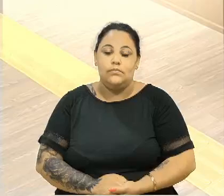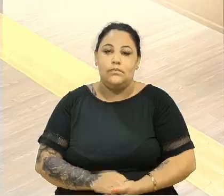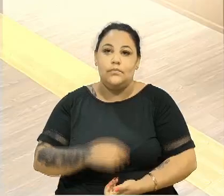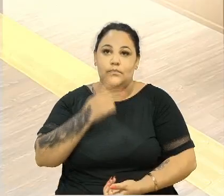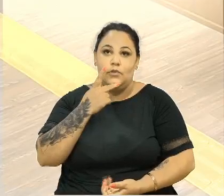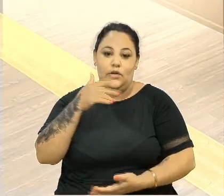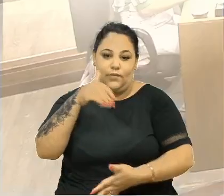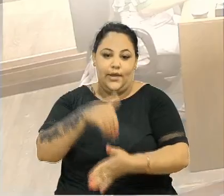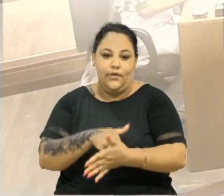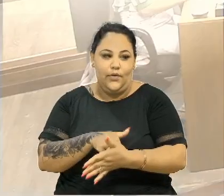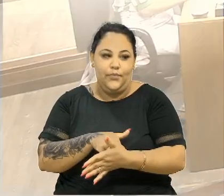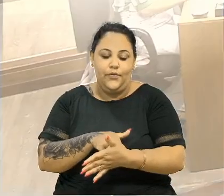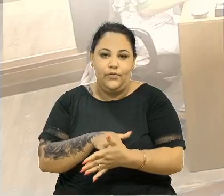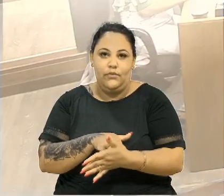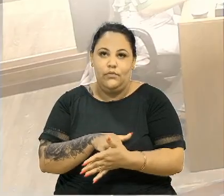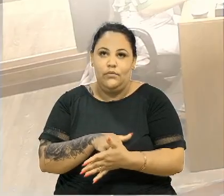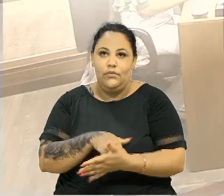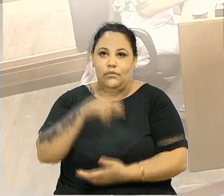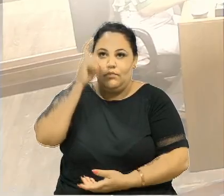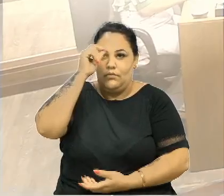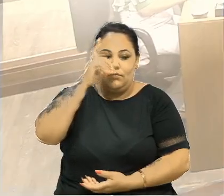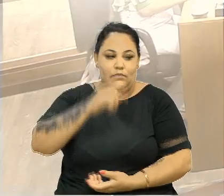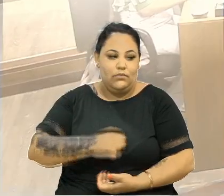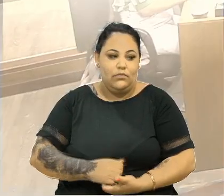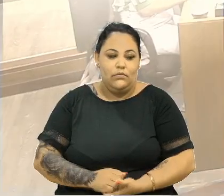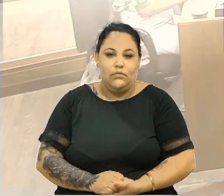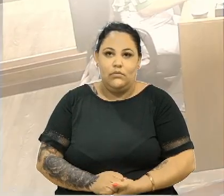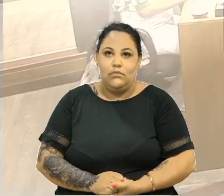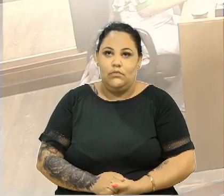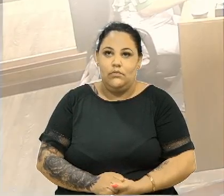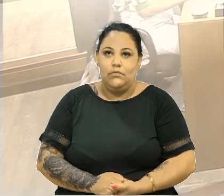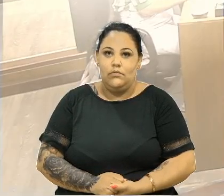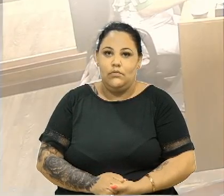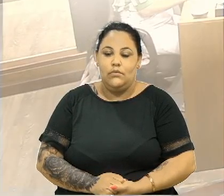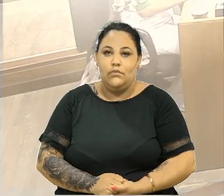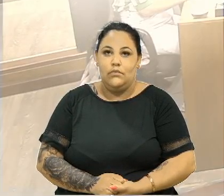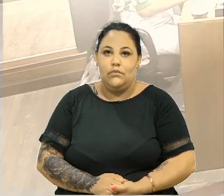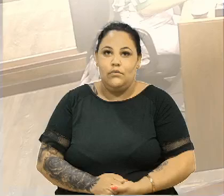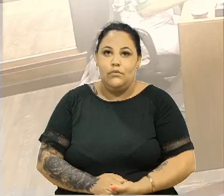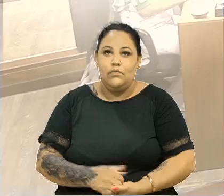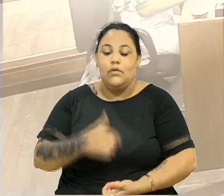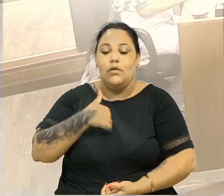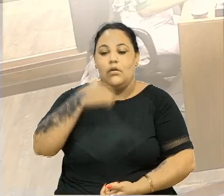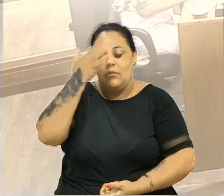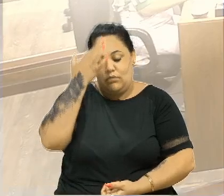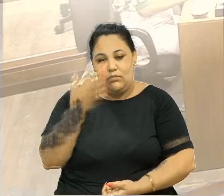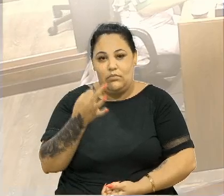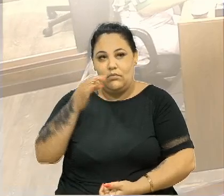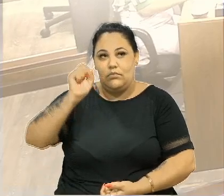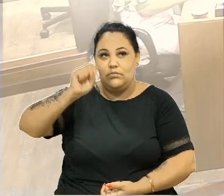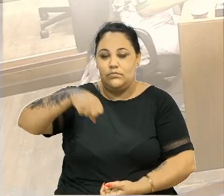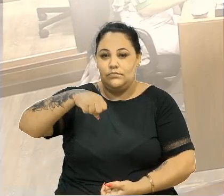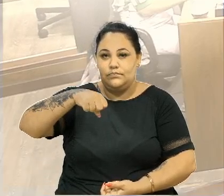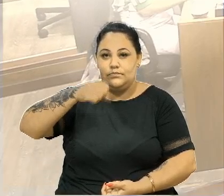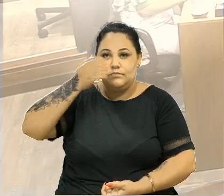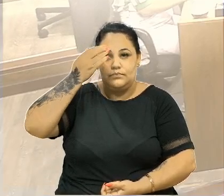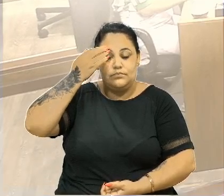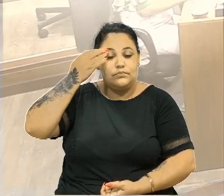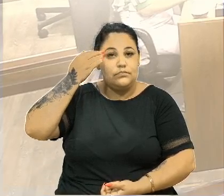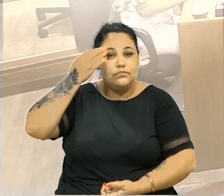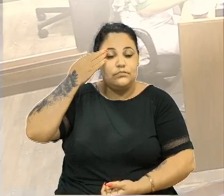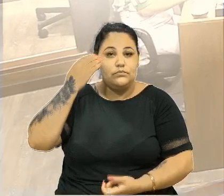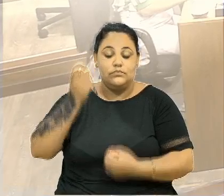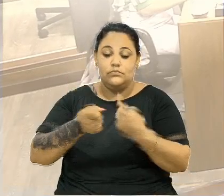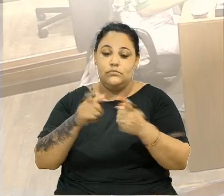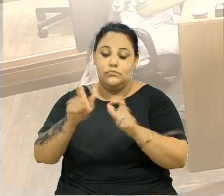Vereador Scalco. Senhor presidente, caros colegas, eu entendo que muitas pessoas